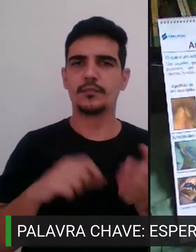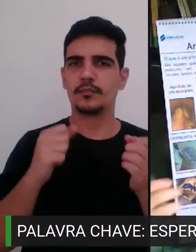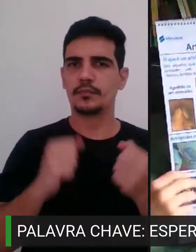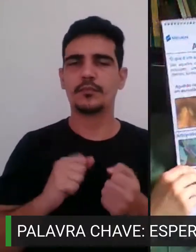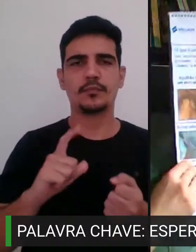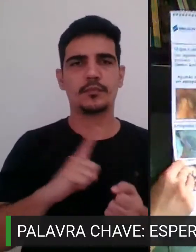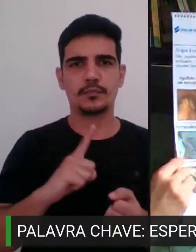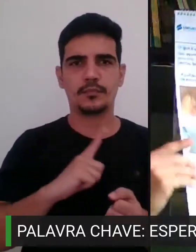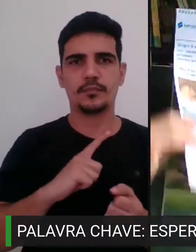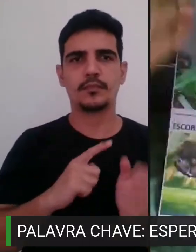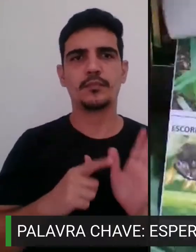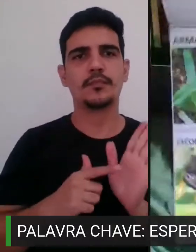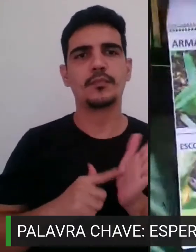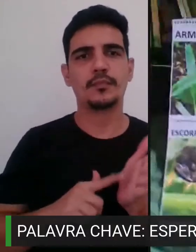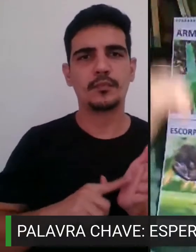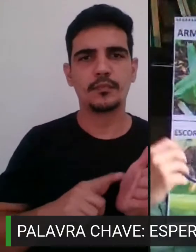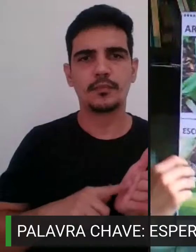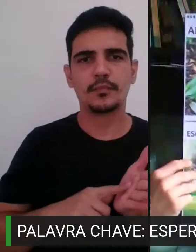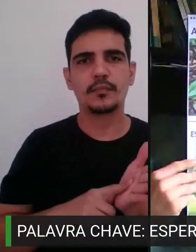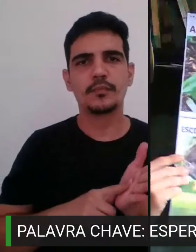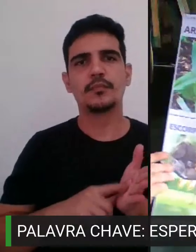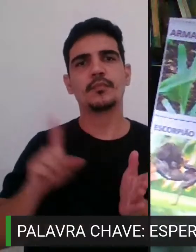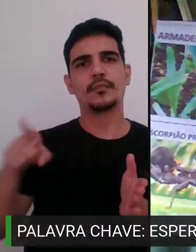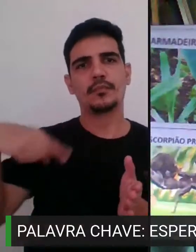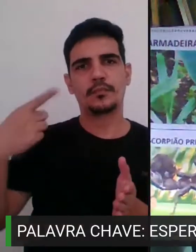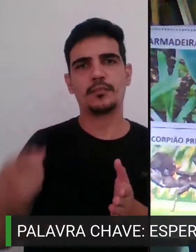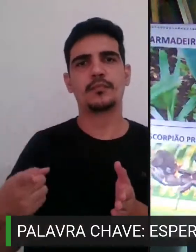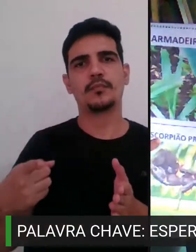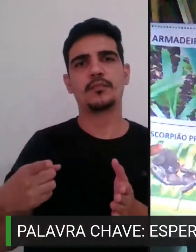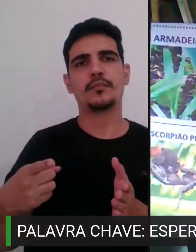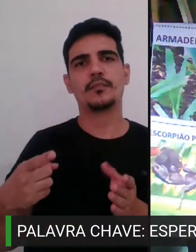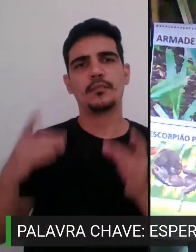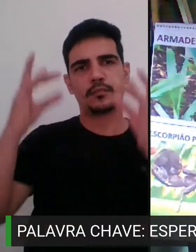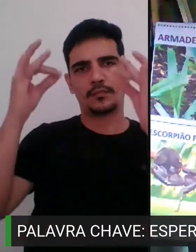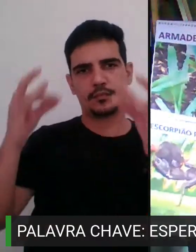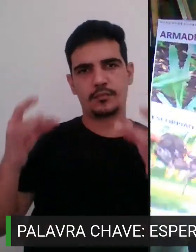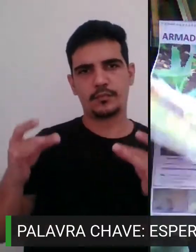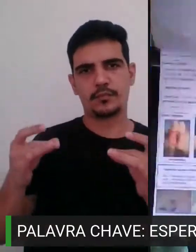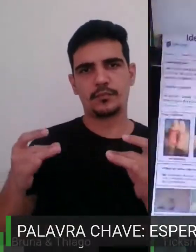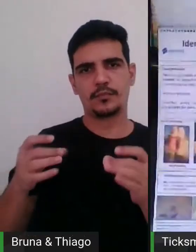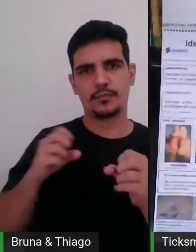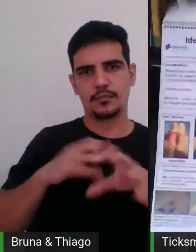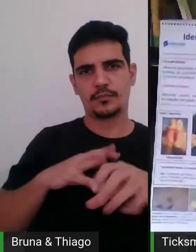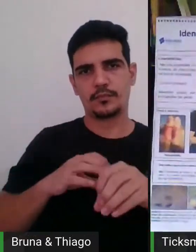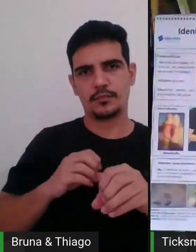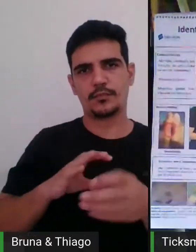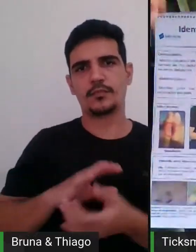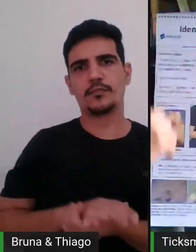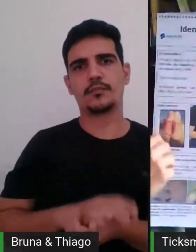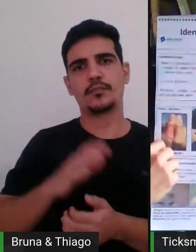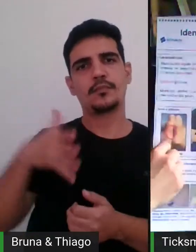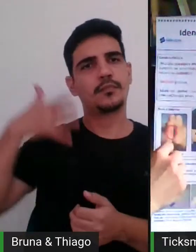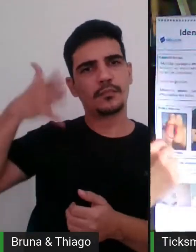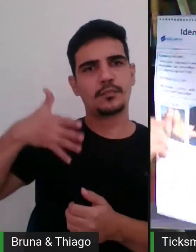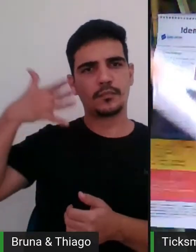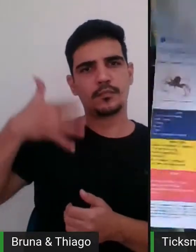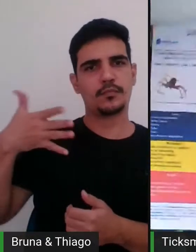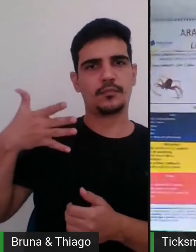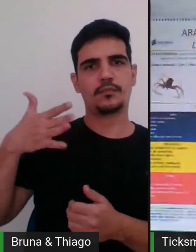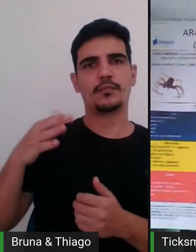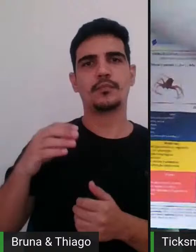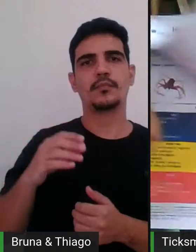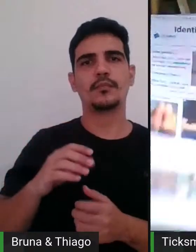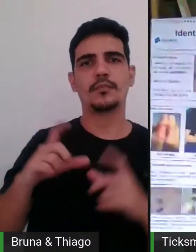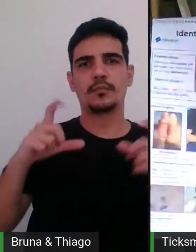manual, para tirar dúvidas sobre animais peçonhentos. Observe que as mesmas fotos que eu usei na palestra. Tá vendo aqui, ó? Aqui